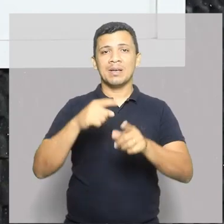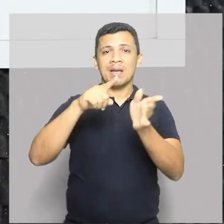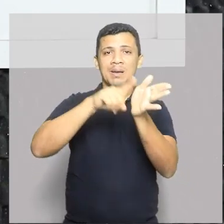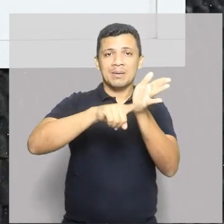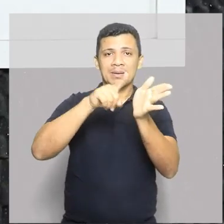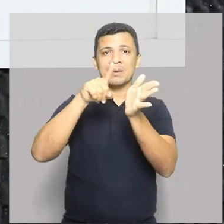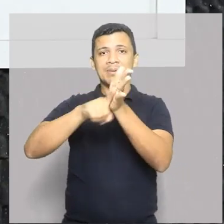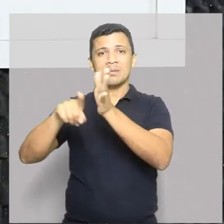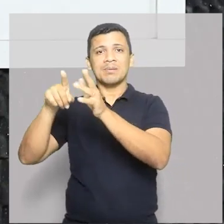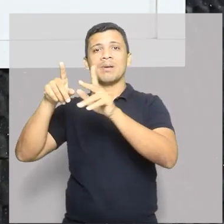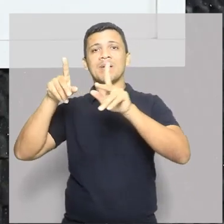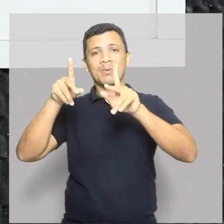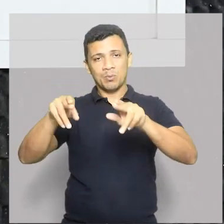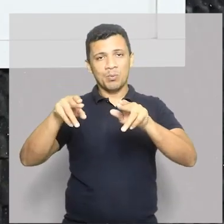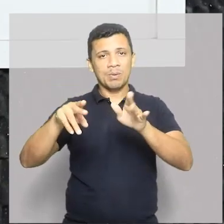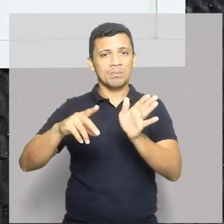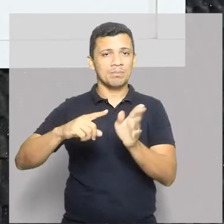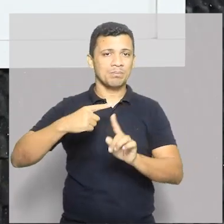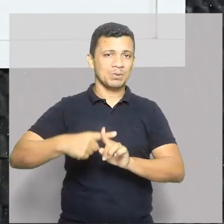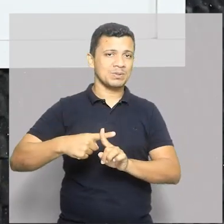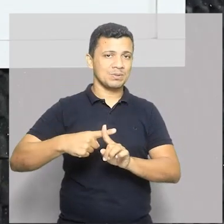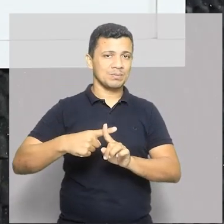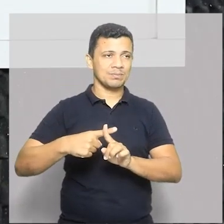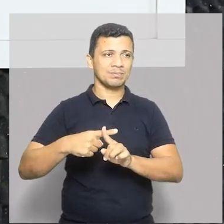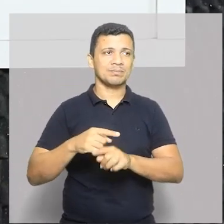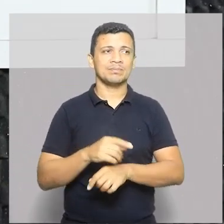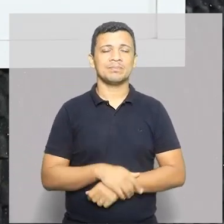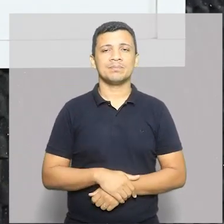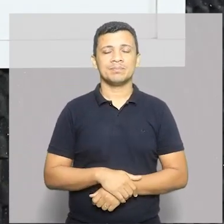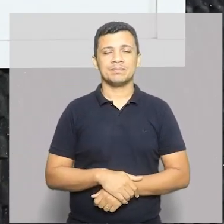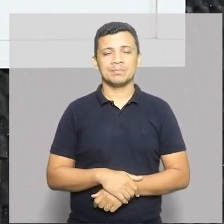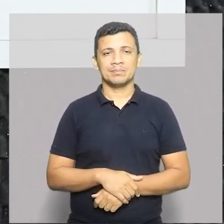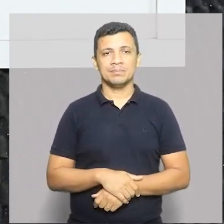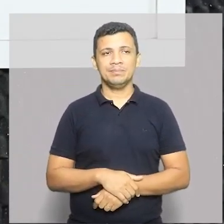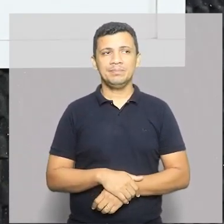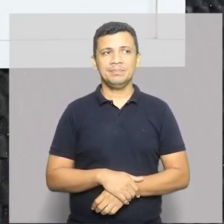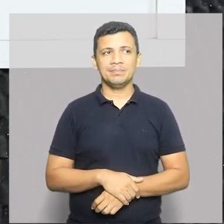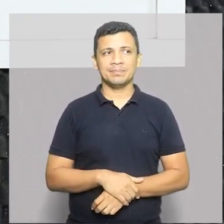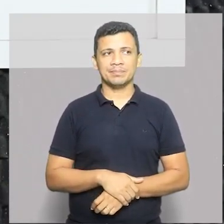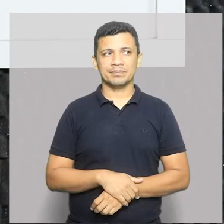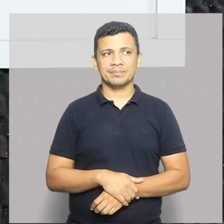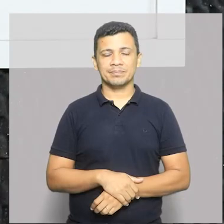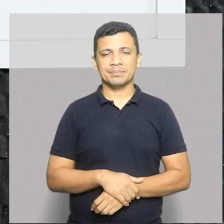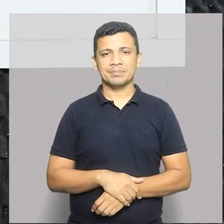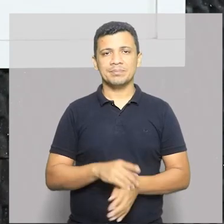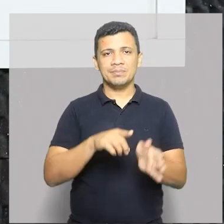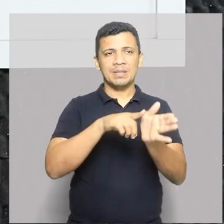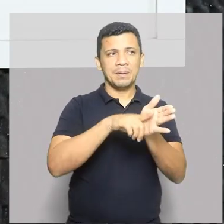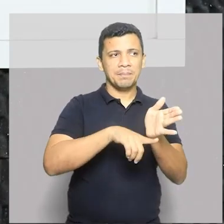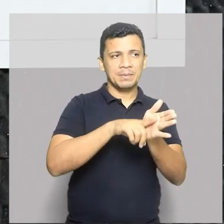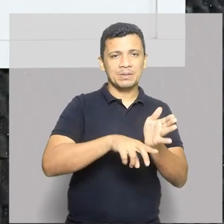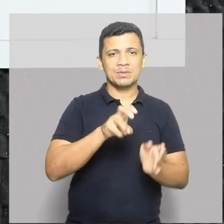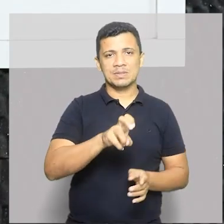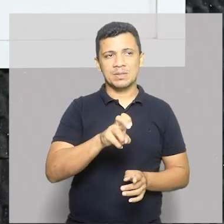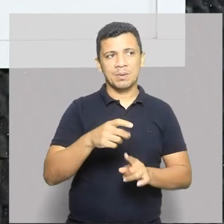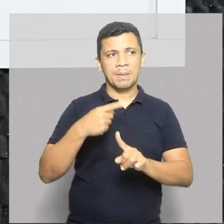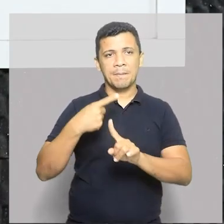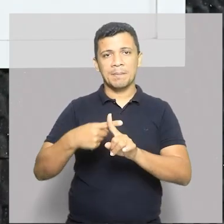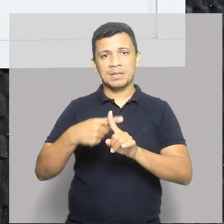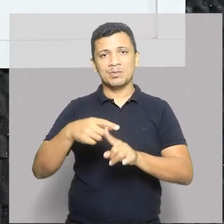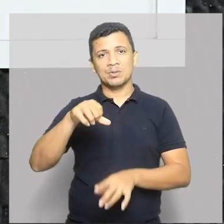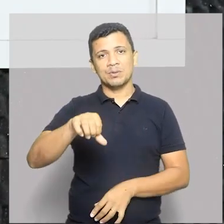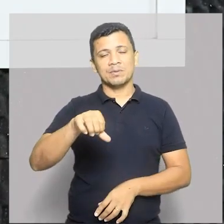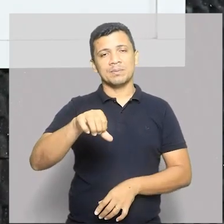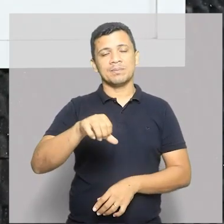Sinais diferentes, negativo. Aqui os sinais são o quê? Iguais. Então vai dar positivo, tá lembrando? Então vai ficar menos 5 mais